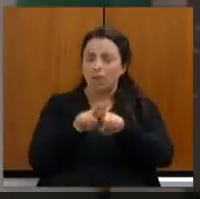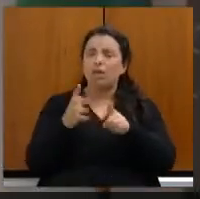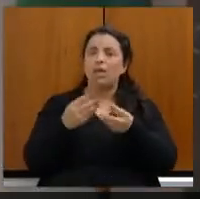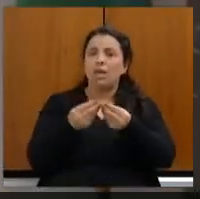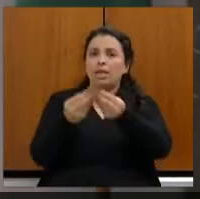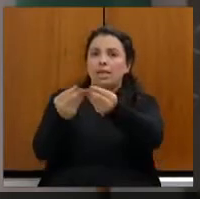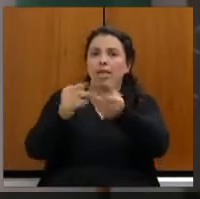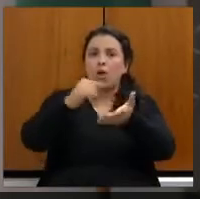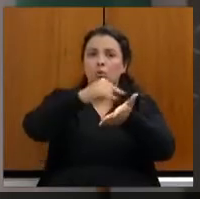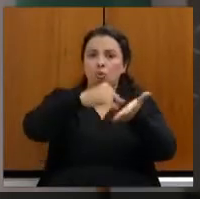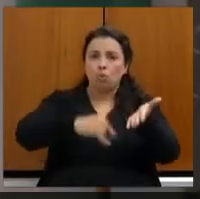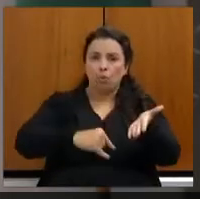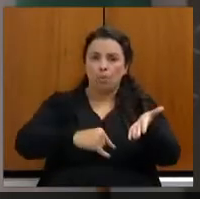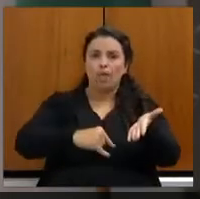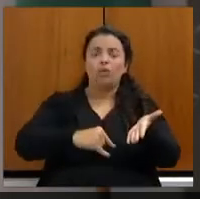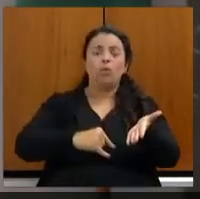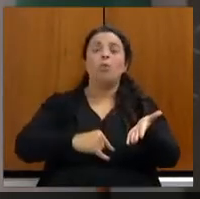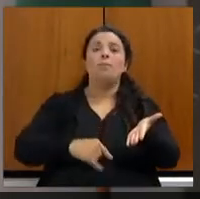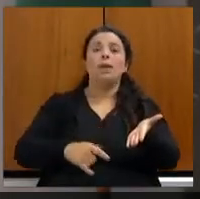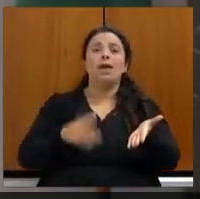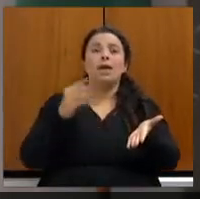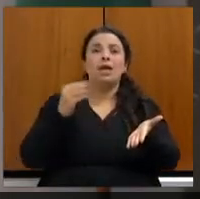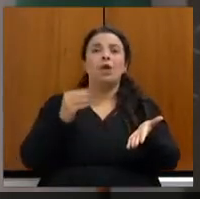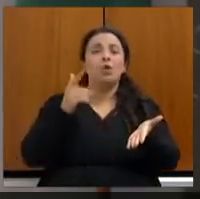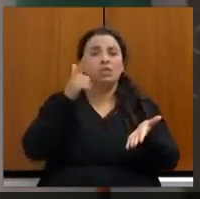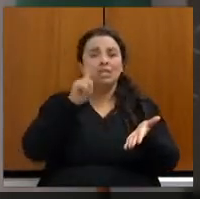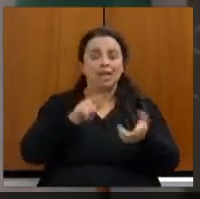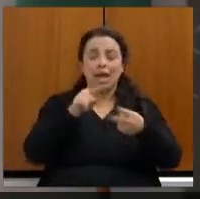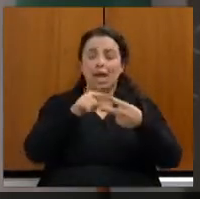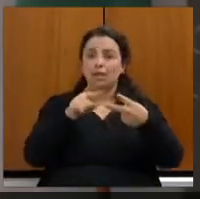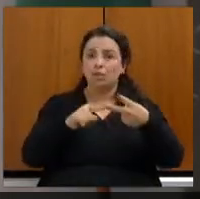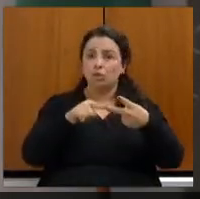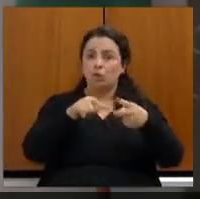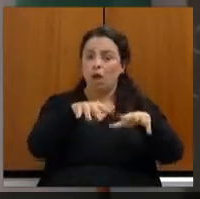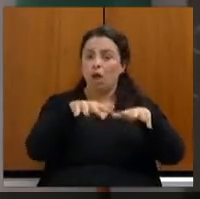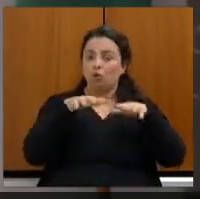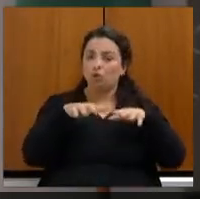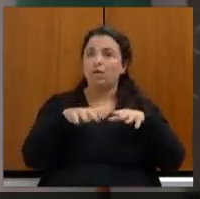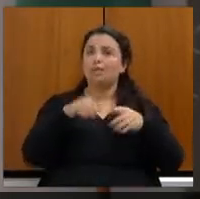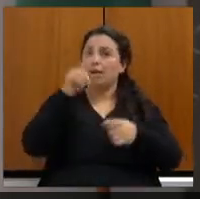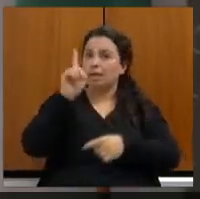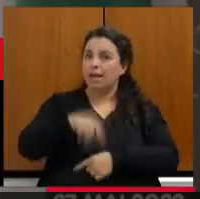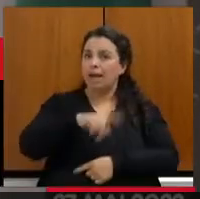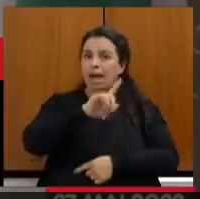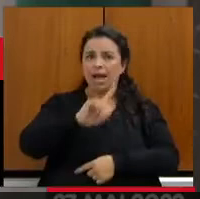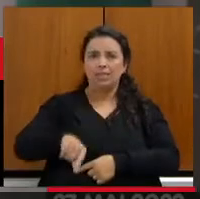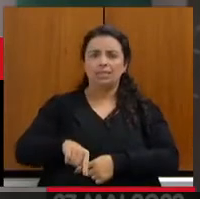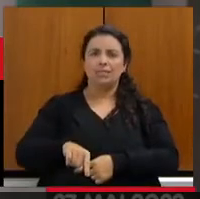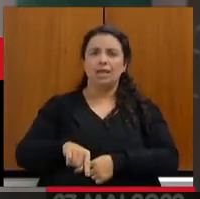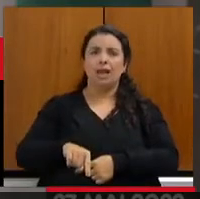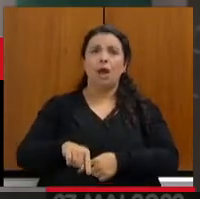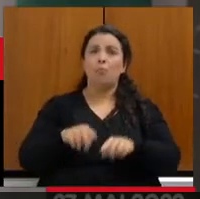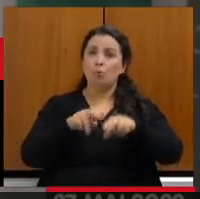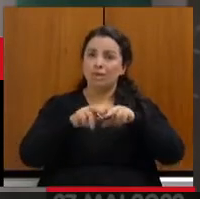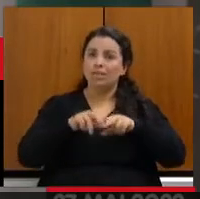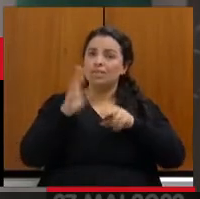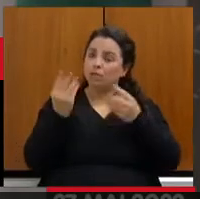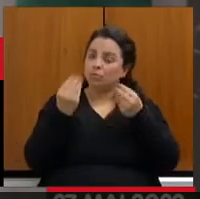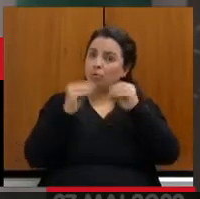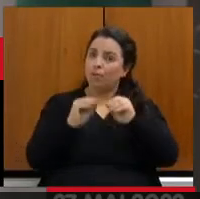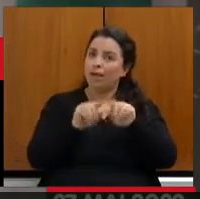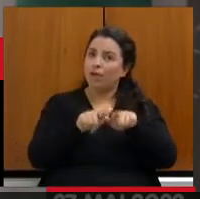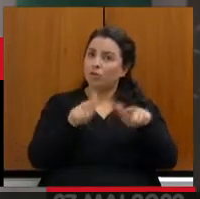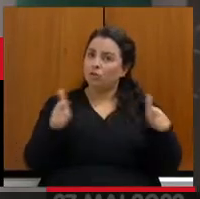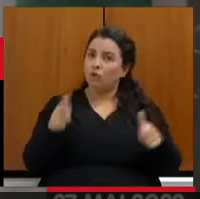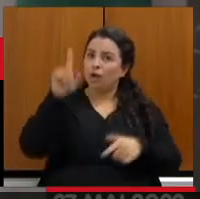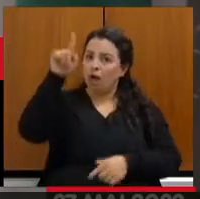aqui de nós para cancelarmos essas audiências públicas e eles publicaram no jornal do norte de